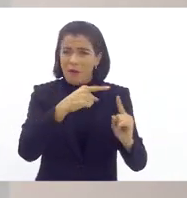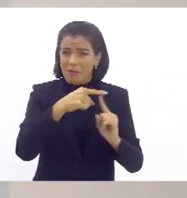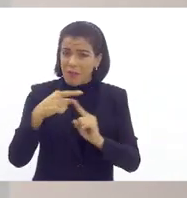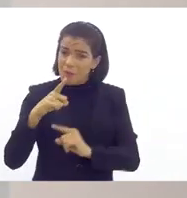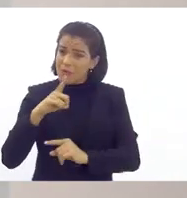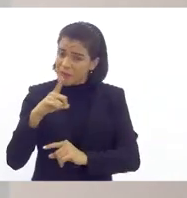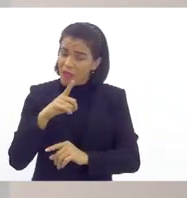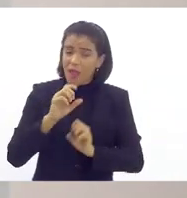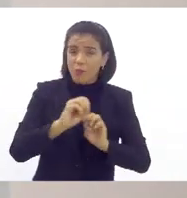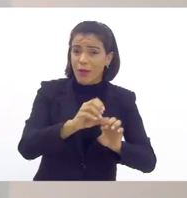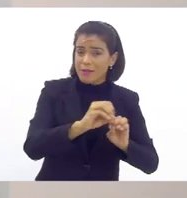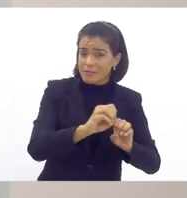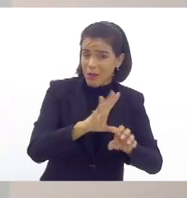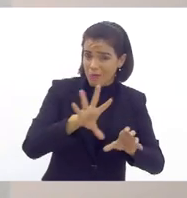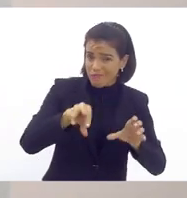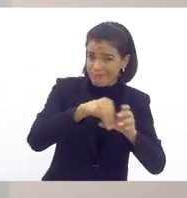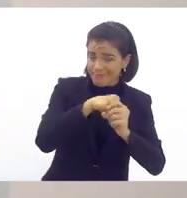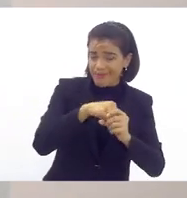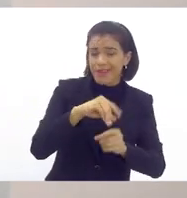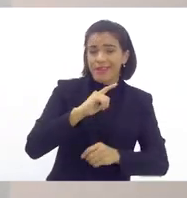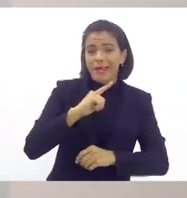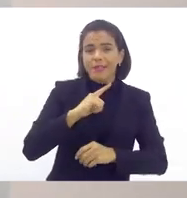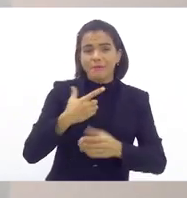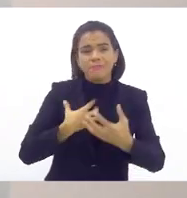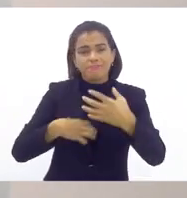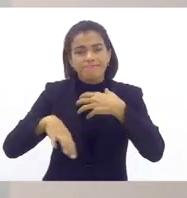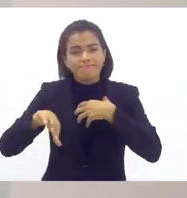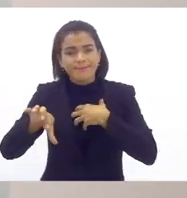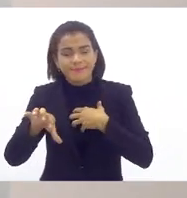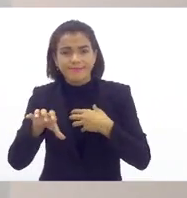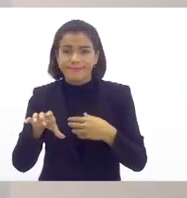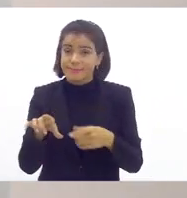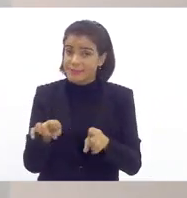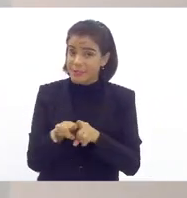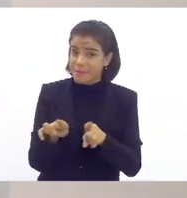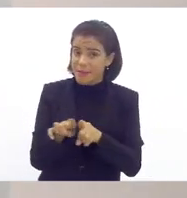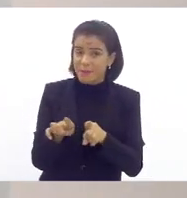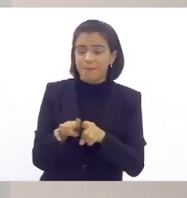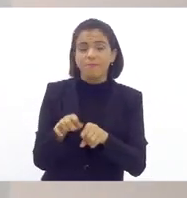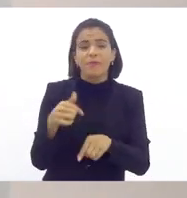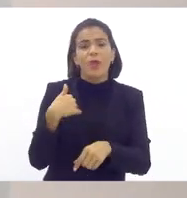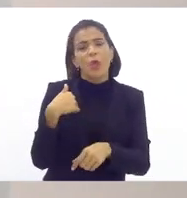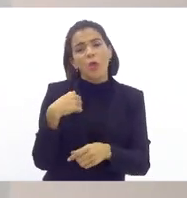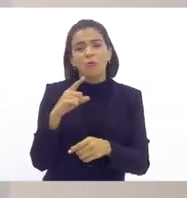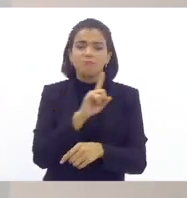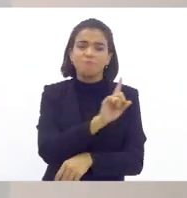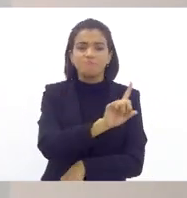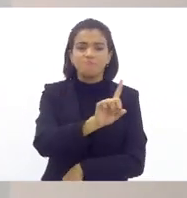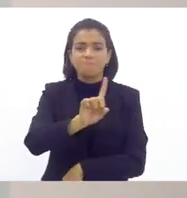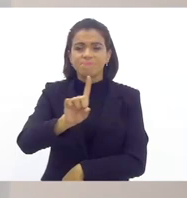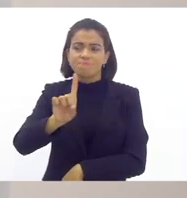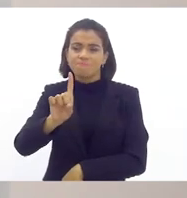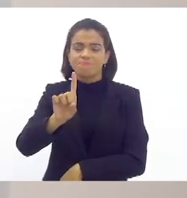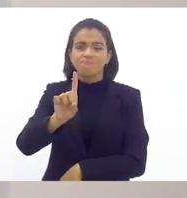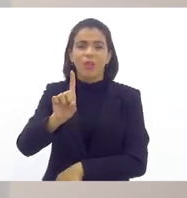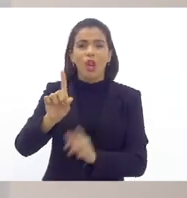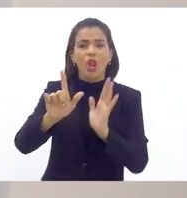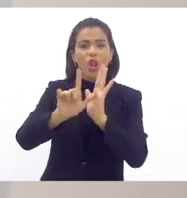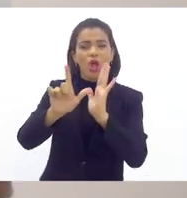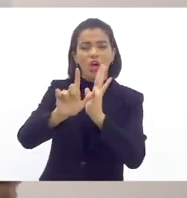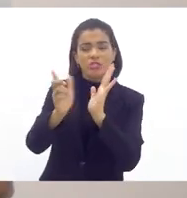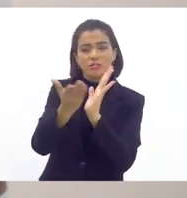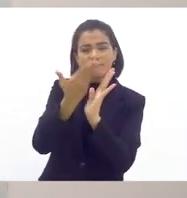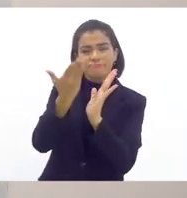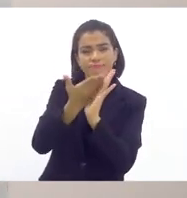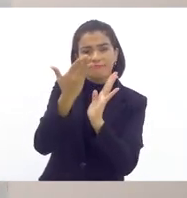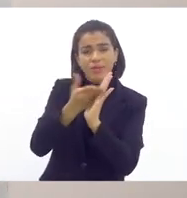educação, passa pela sensibilidade. Coincidentemente, eu ia passando em uma livraria, o Carlos Mink, e